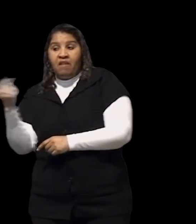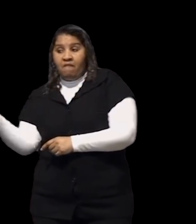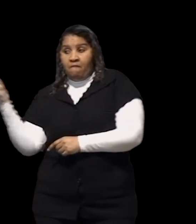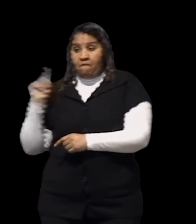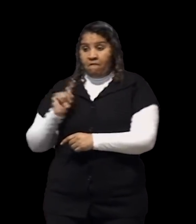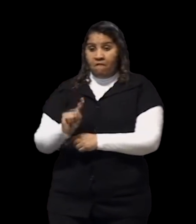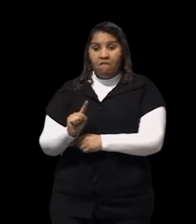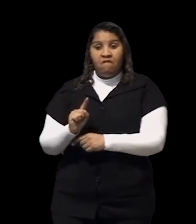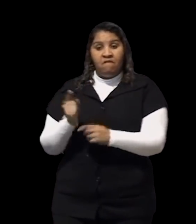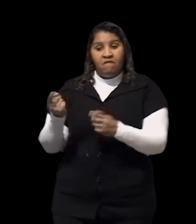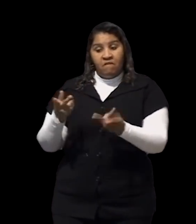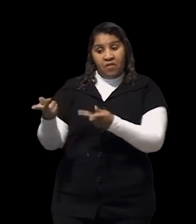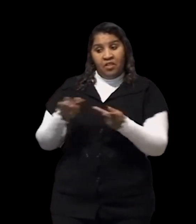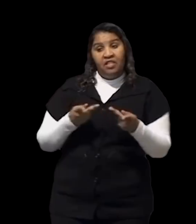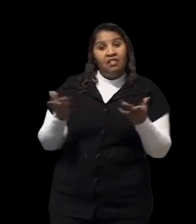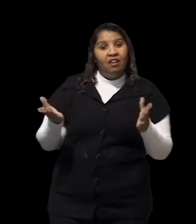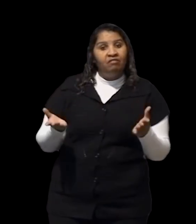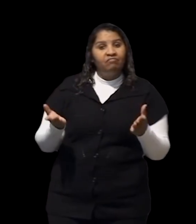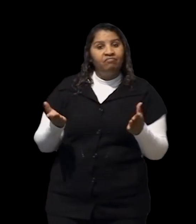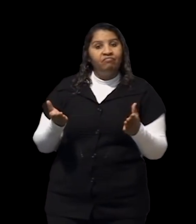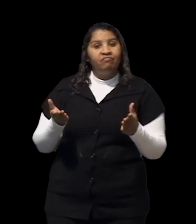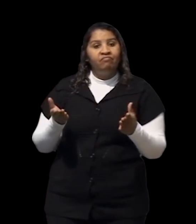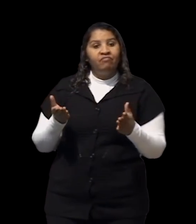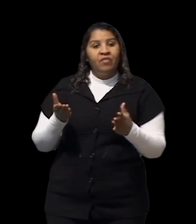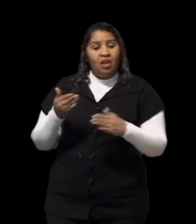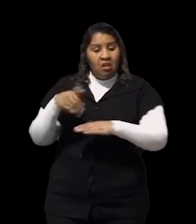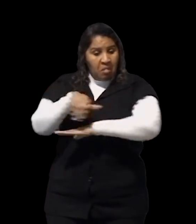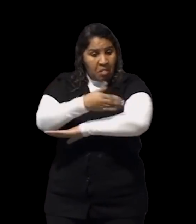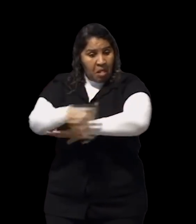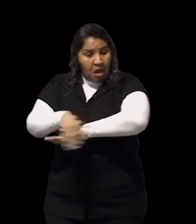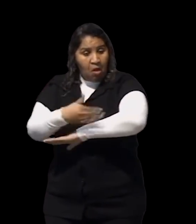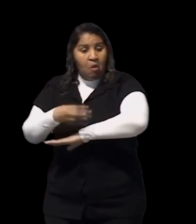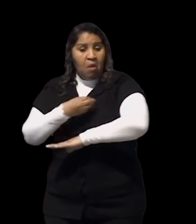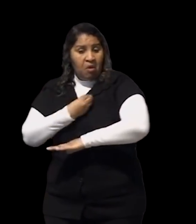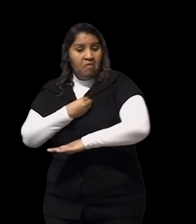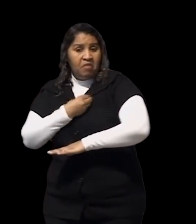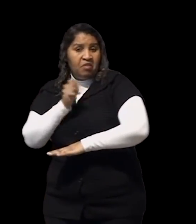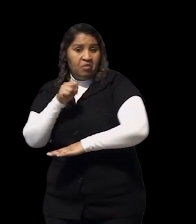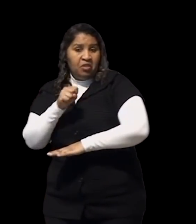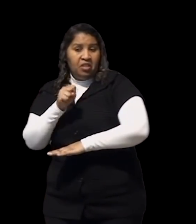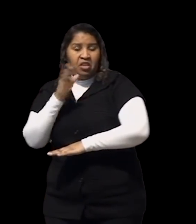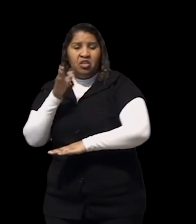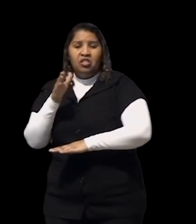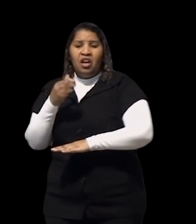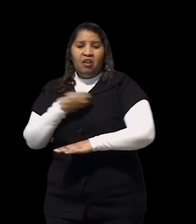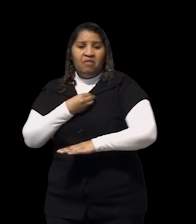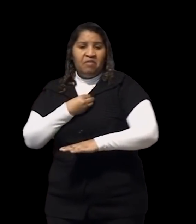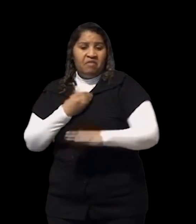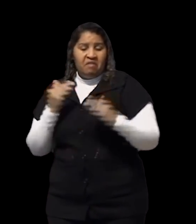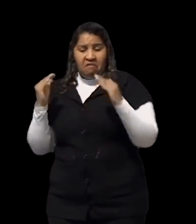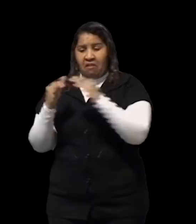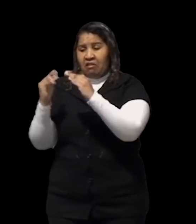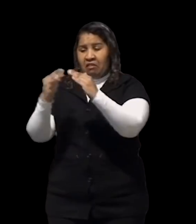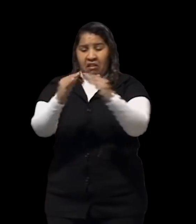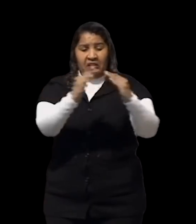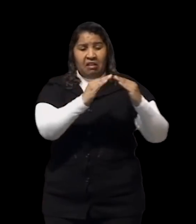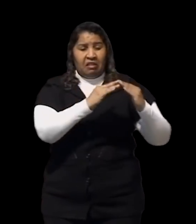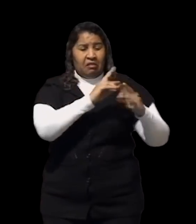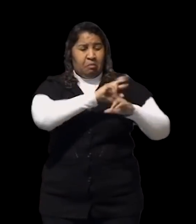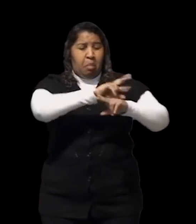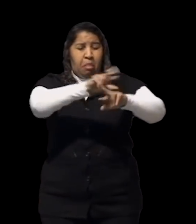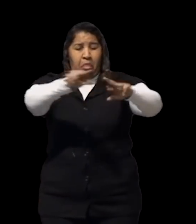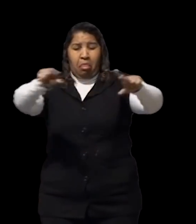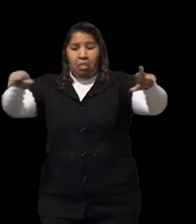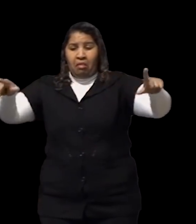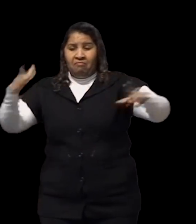lugar já morei em tanta casa eu nem me lembro mais eu moro com meus pais essa relação